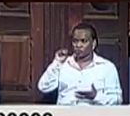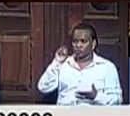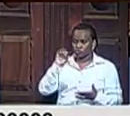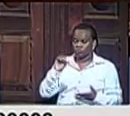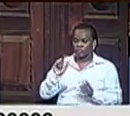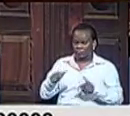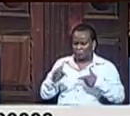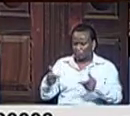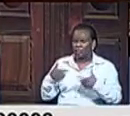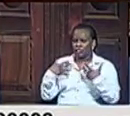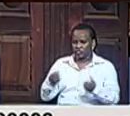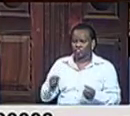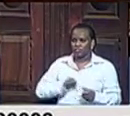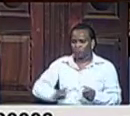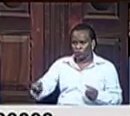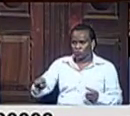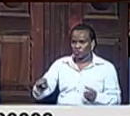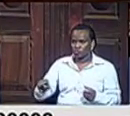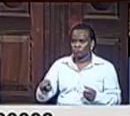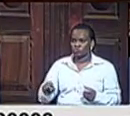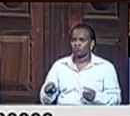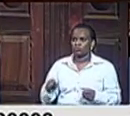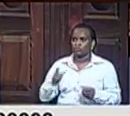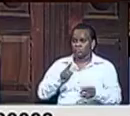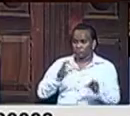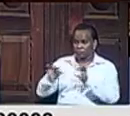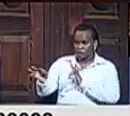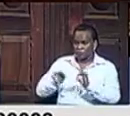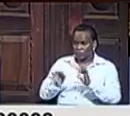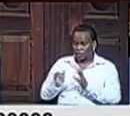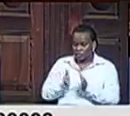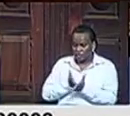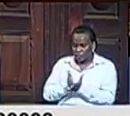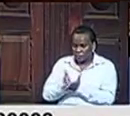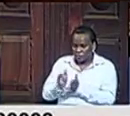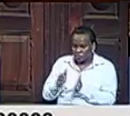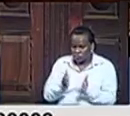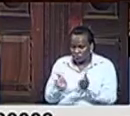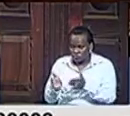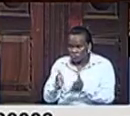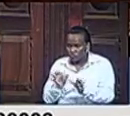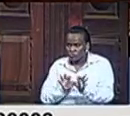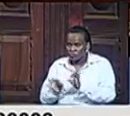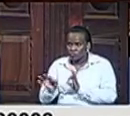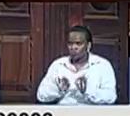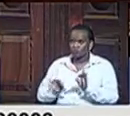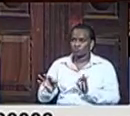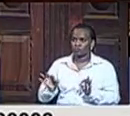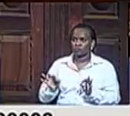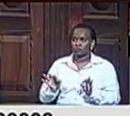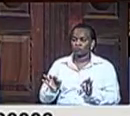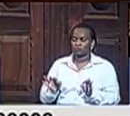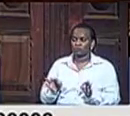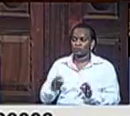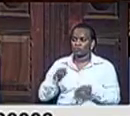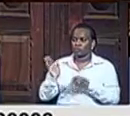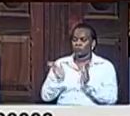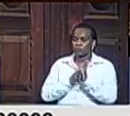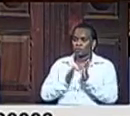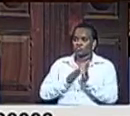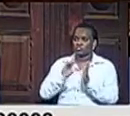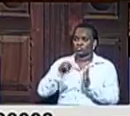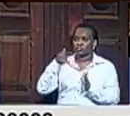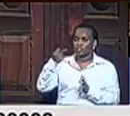ativista do aborto, está preparando os caminhos para a pauta do dia 7